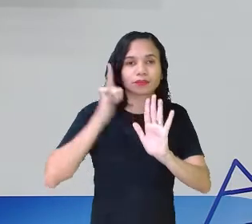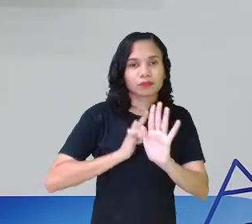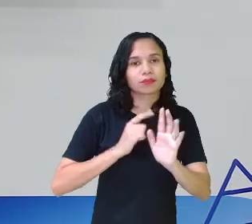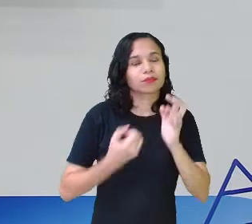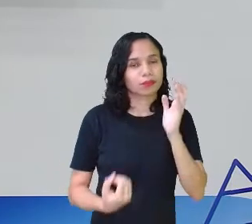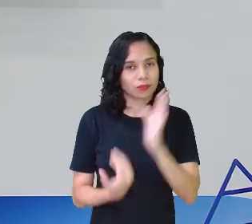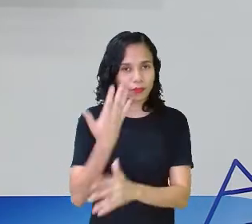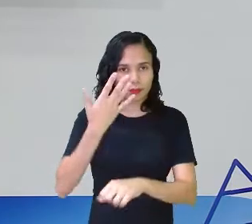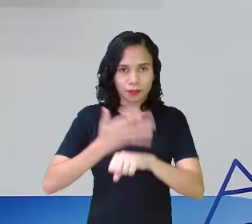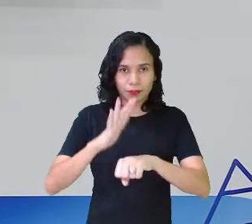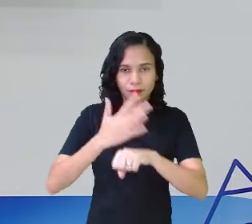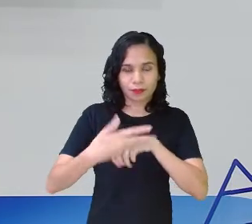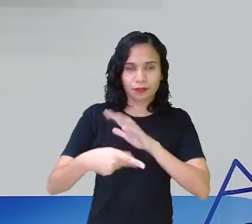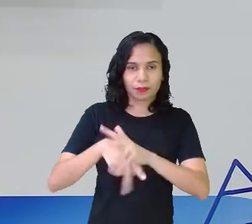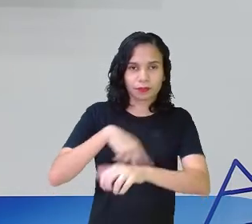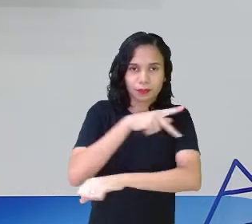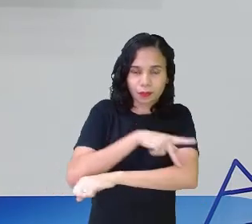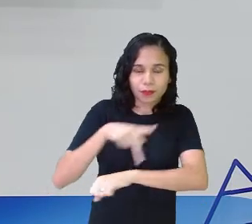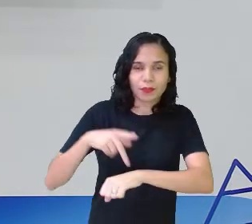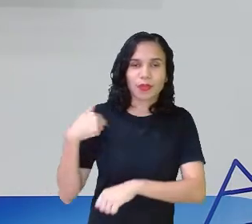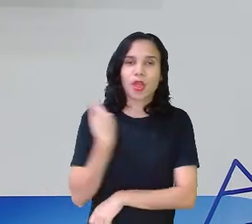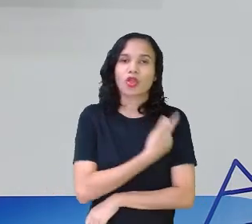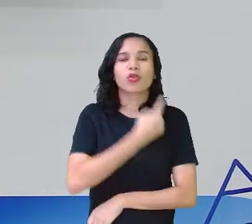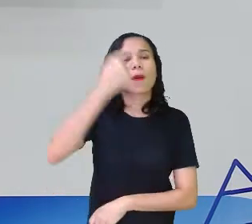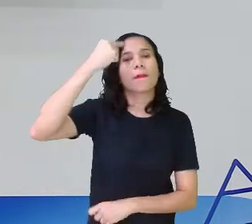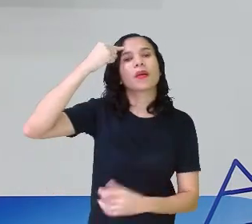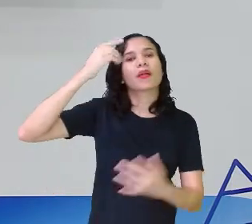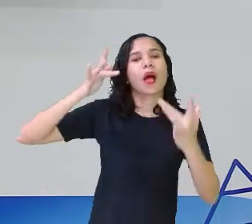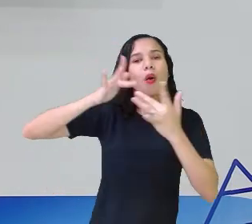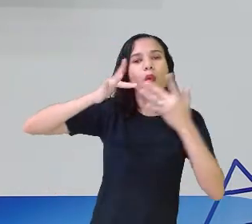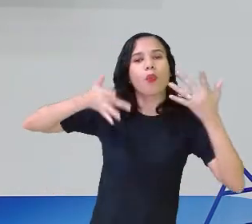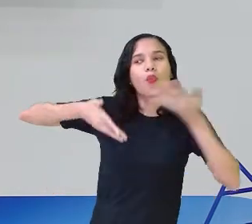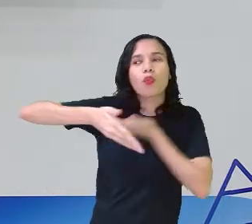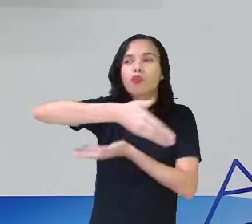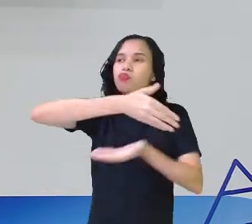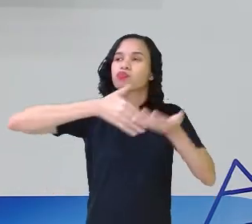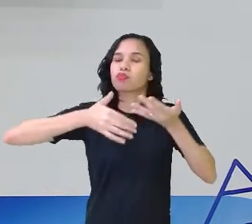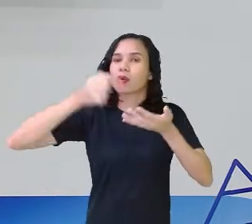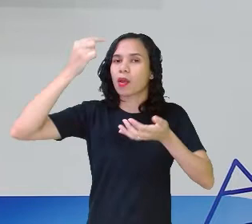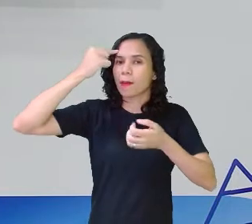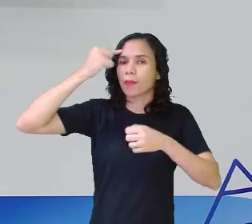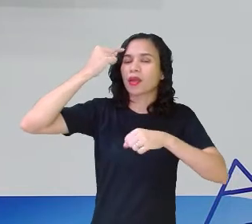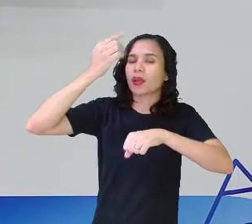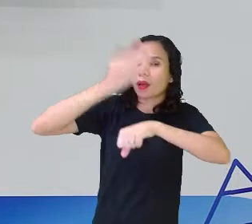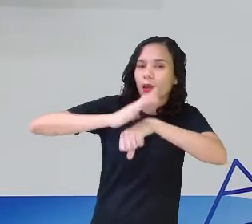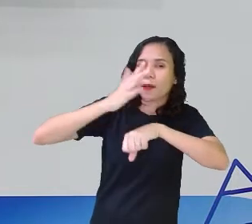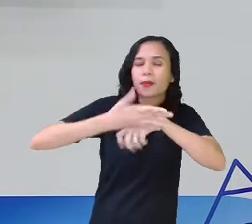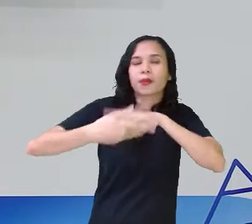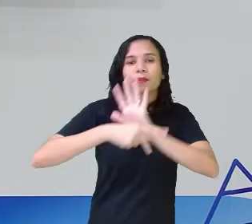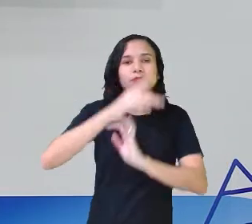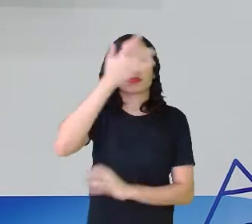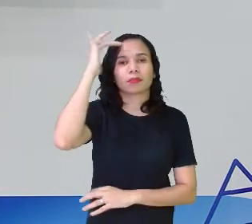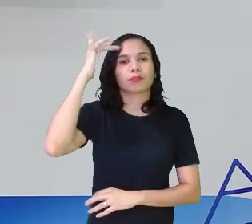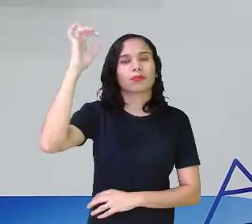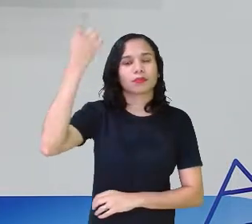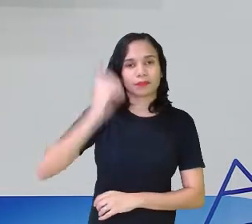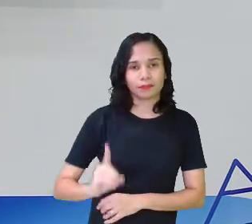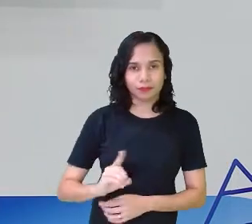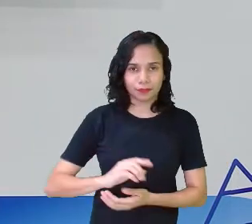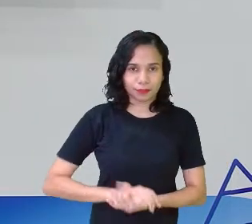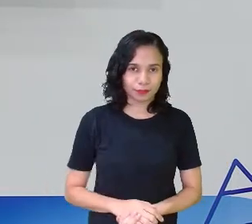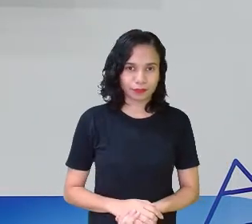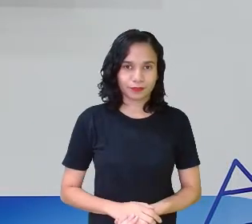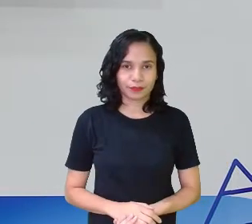o fazer, para que a gente pense nas interações, para que a gente pense no funcionamento das pessoas com deficiência.